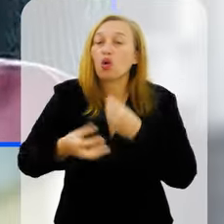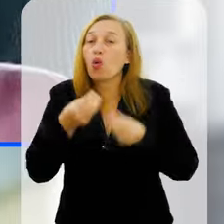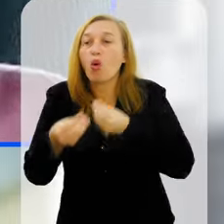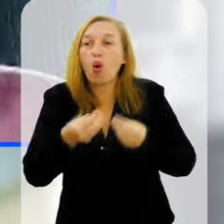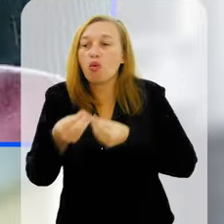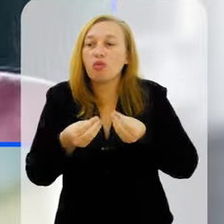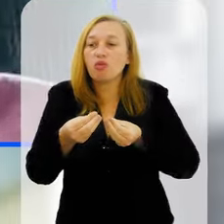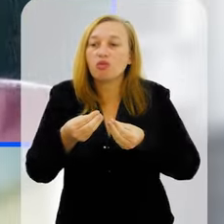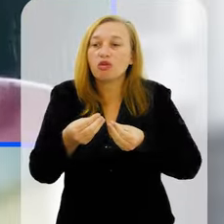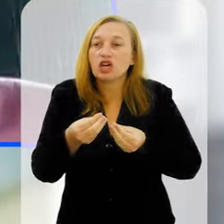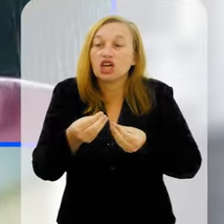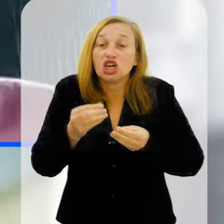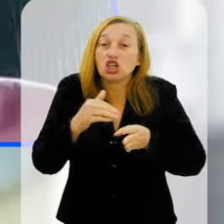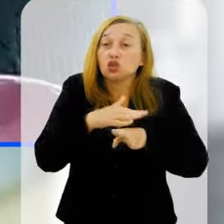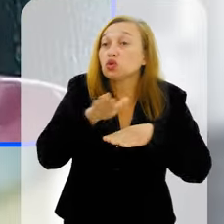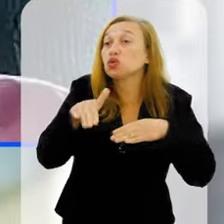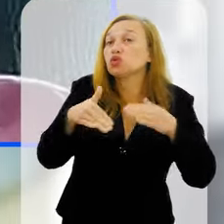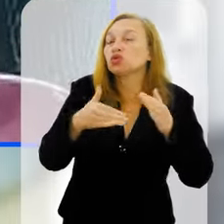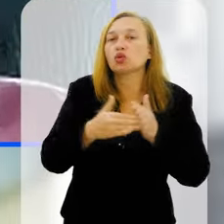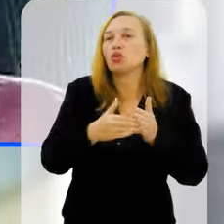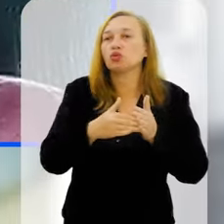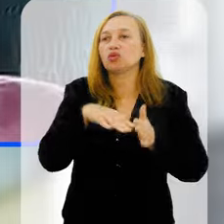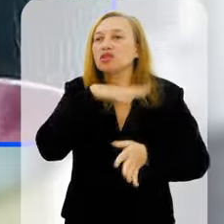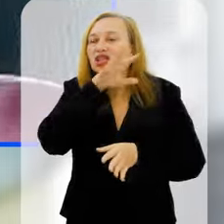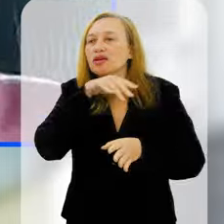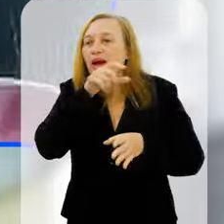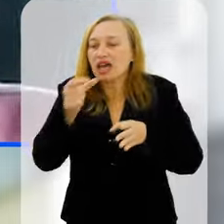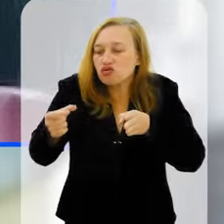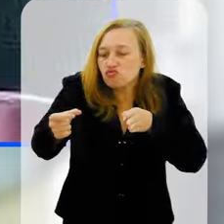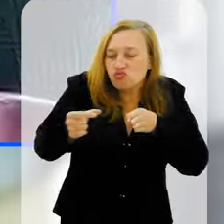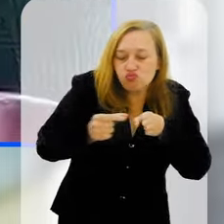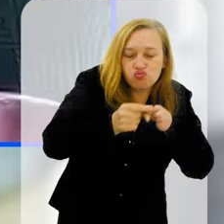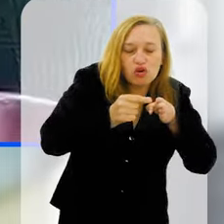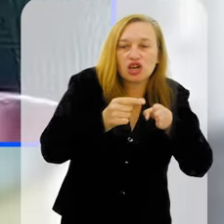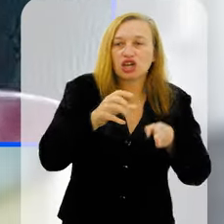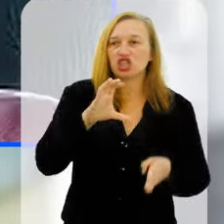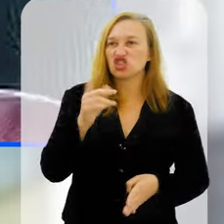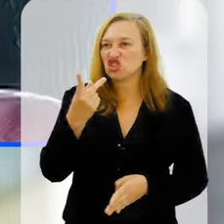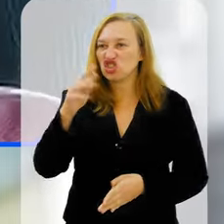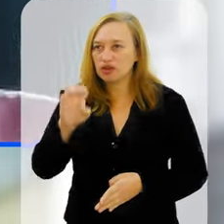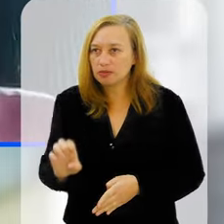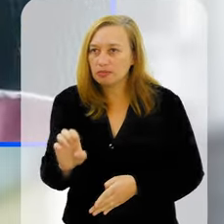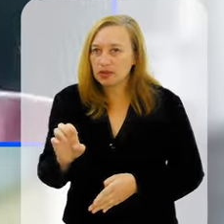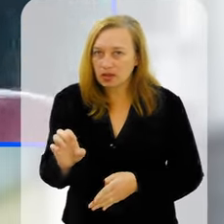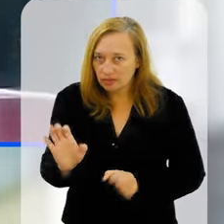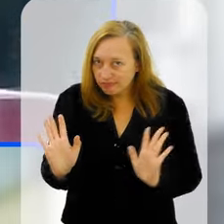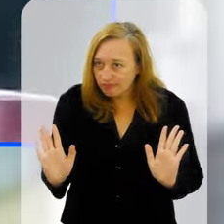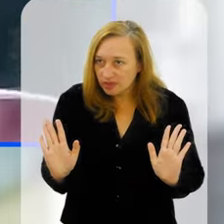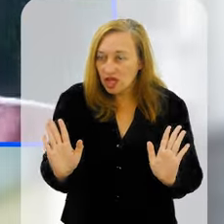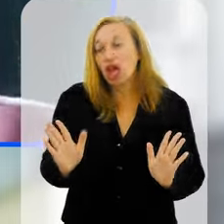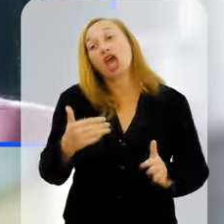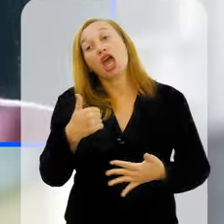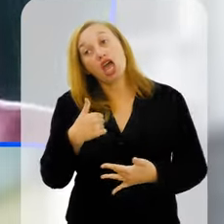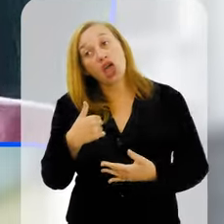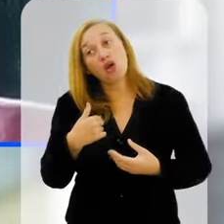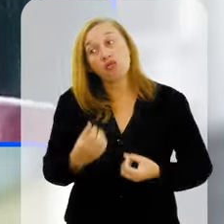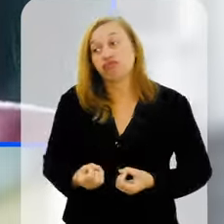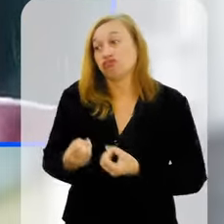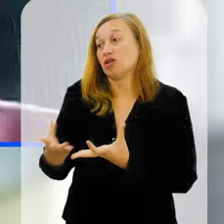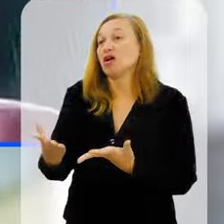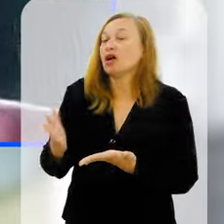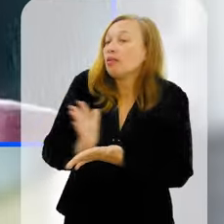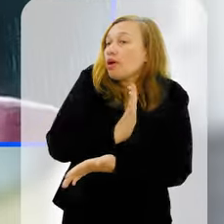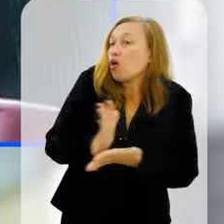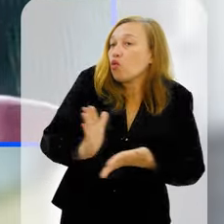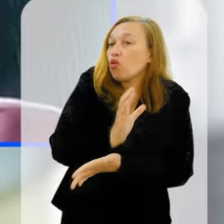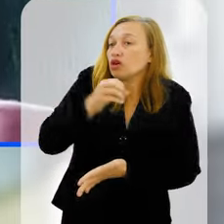tem como chipar todos os animais a curto prazo do Rio de Janeiro. Quando secretário, eu destinei a minha cota de chip para